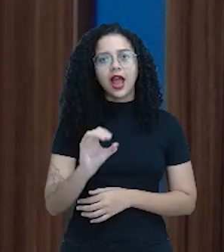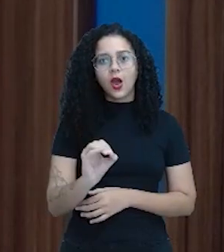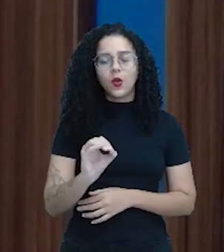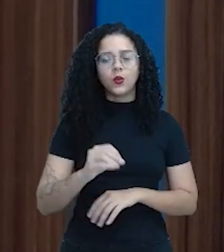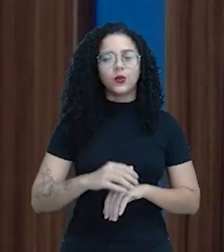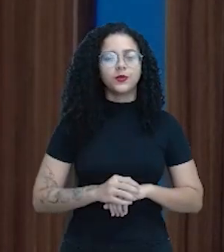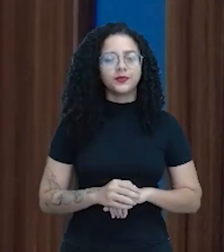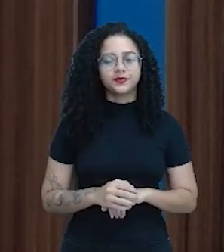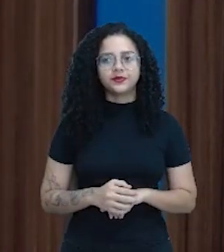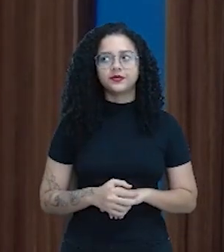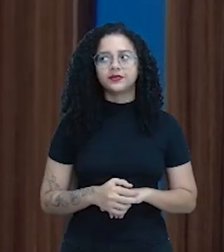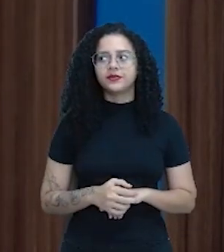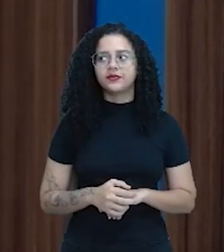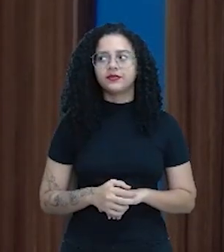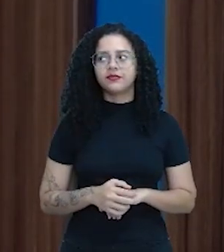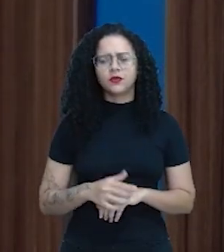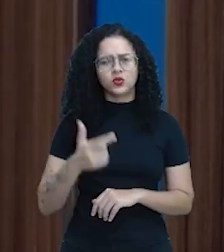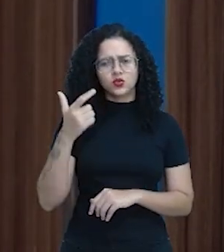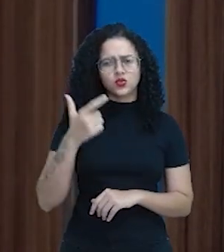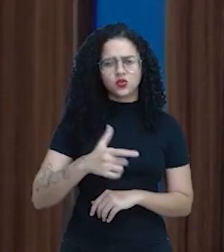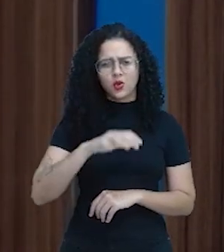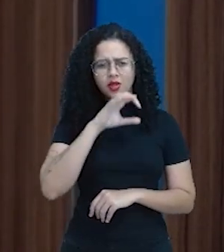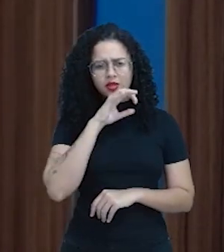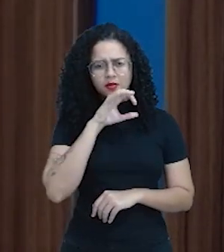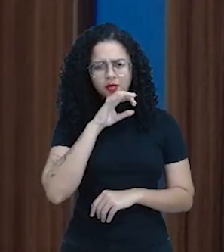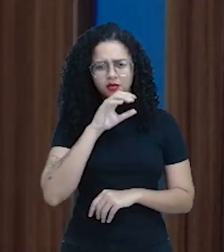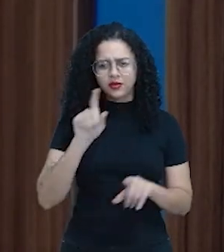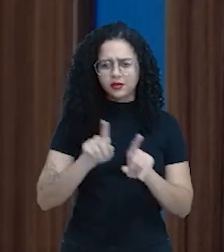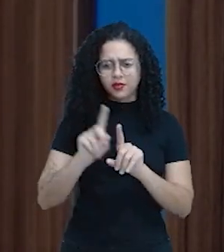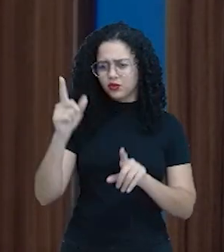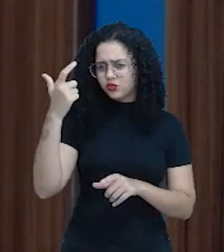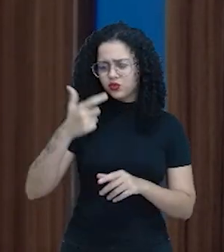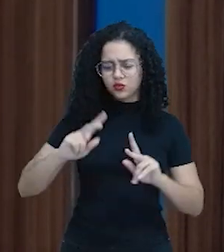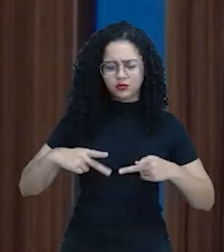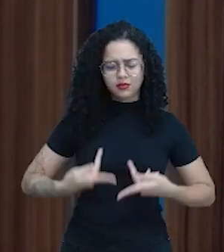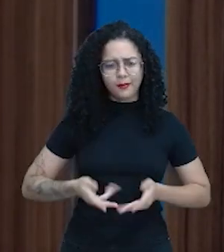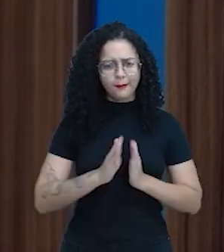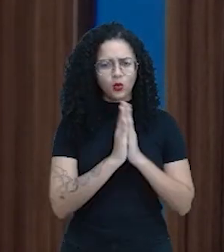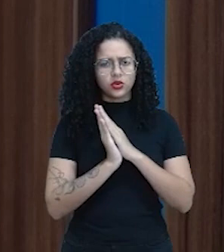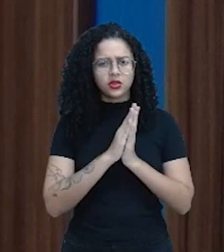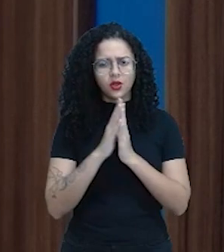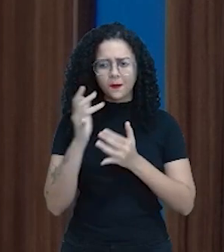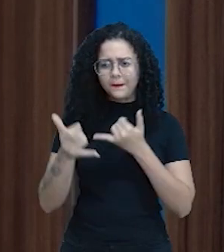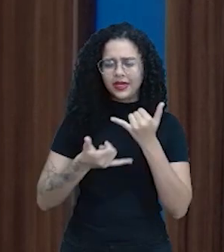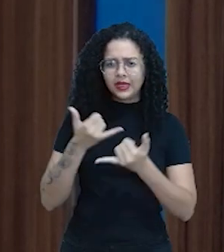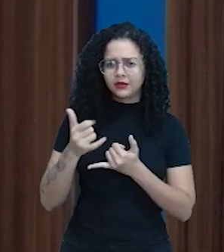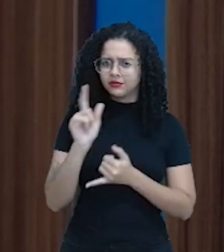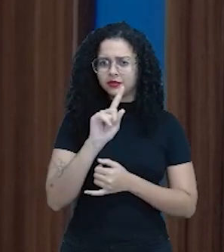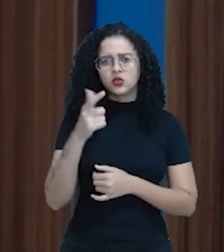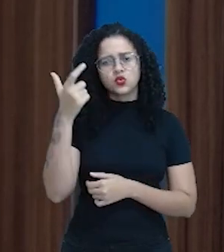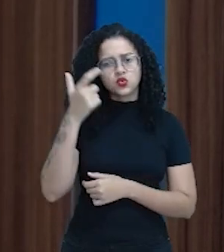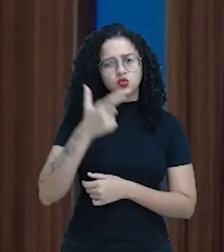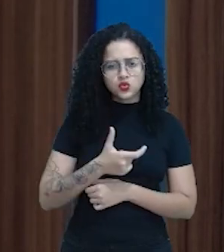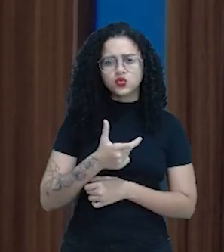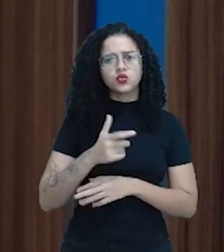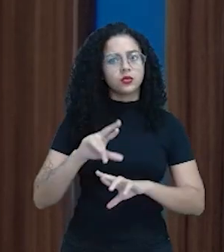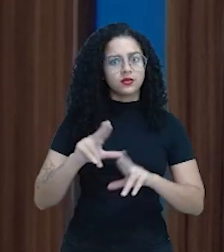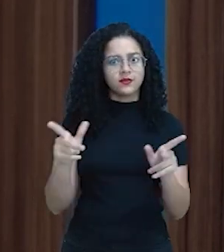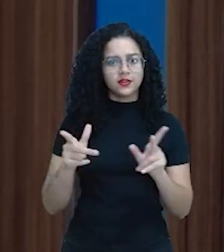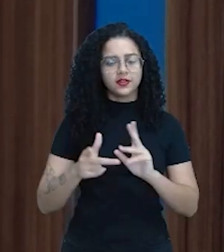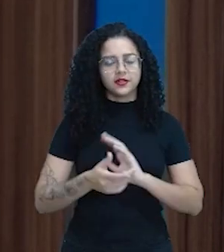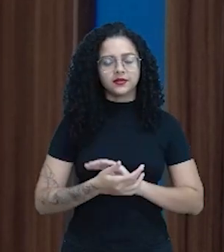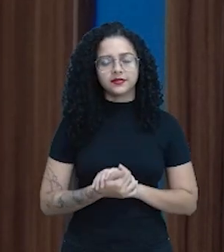Pessoal. Não sou bicho e nem sou gente, nem boneco, nem brinquedo. Eu sou algo